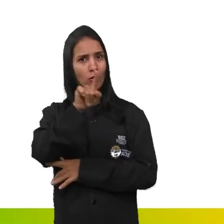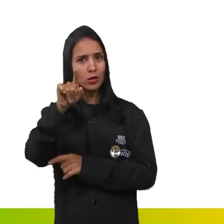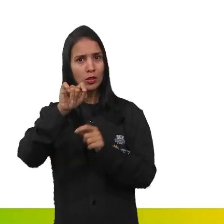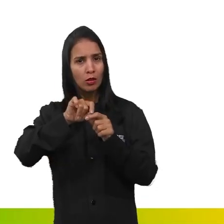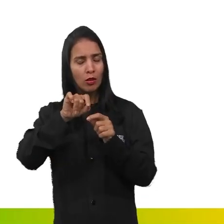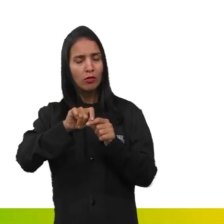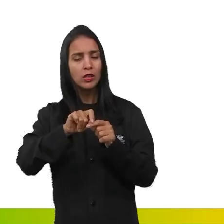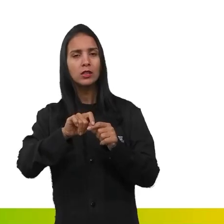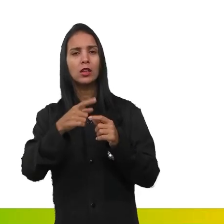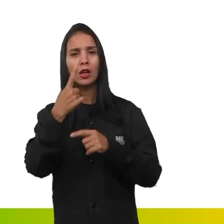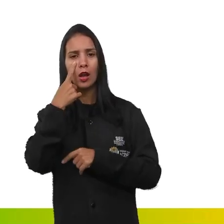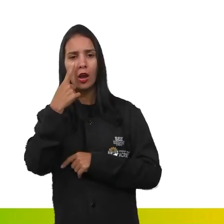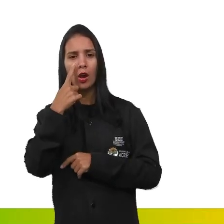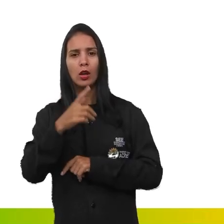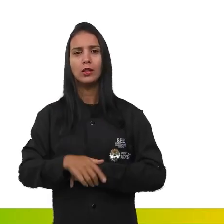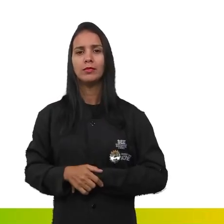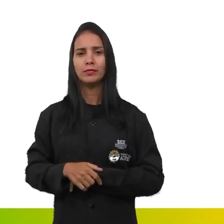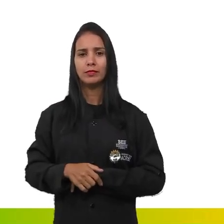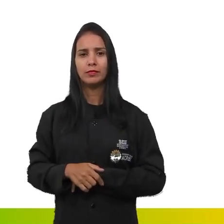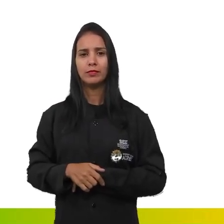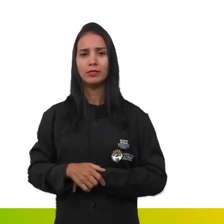maneira. Pega